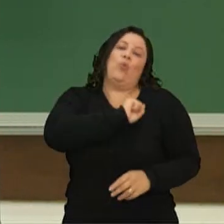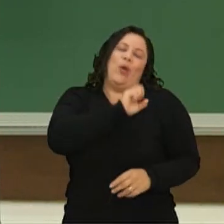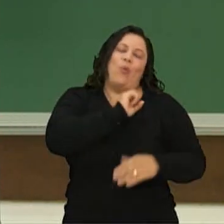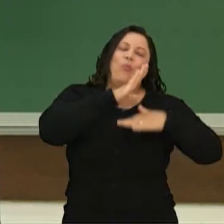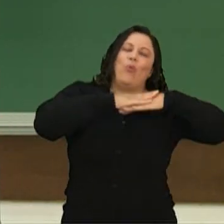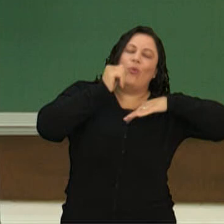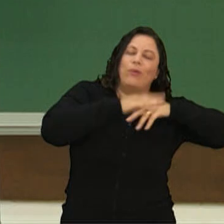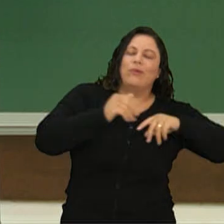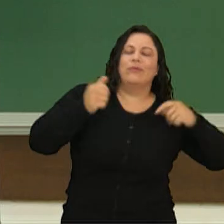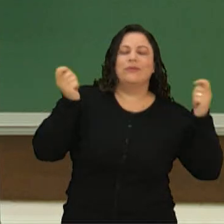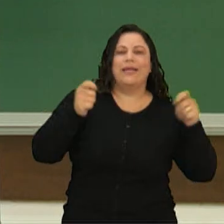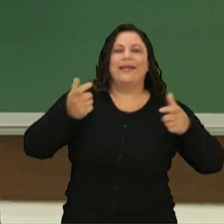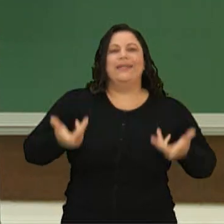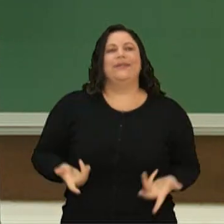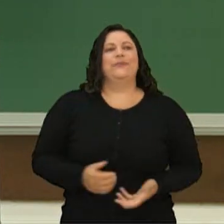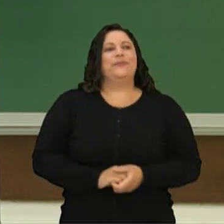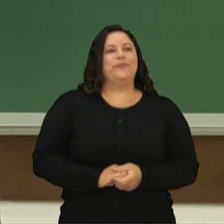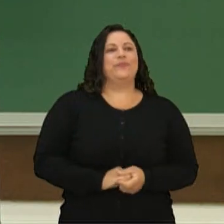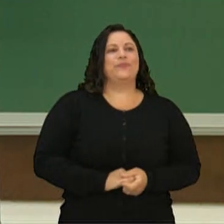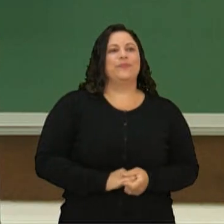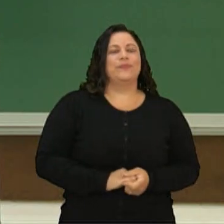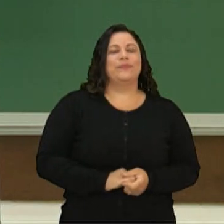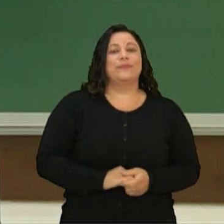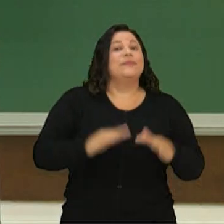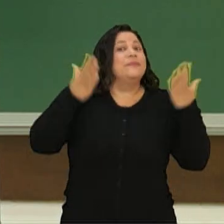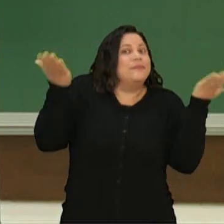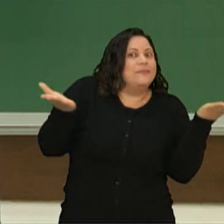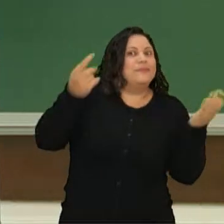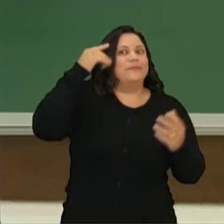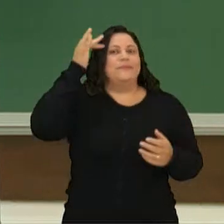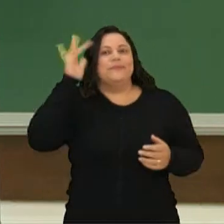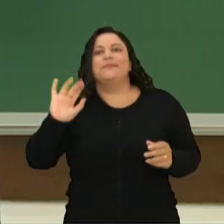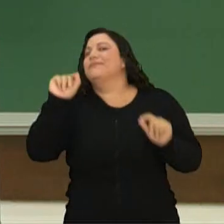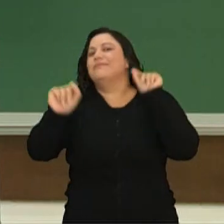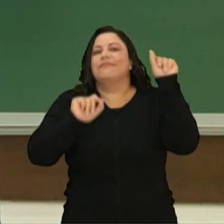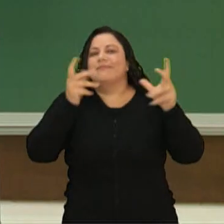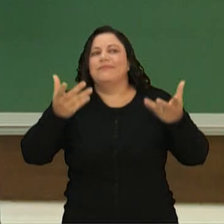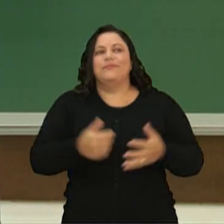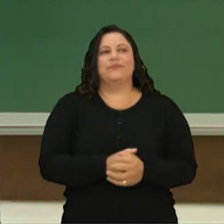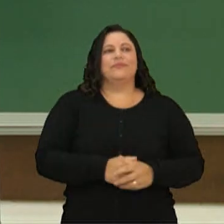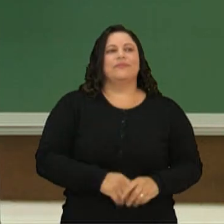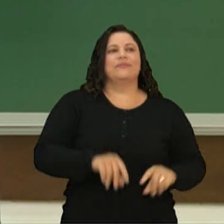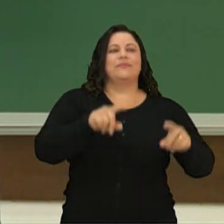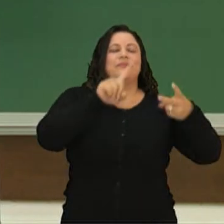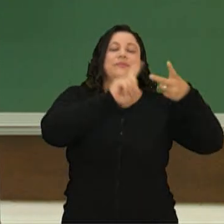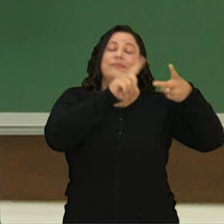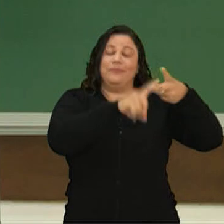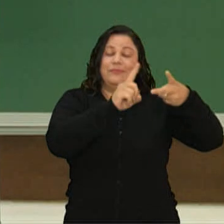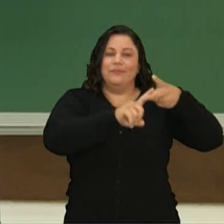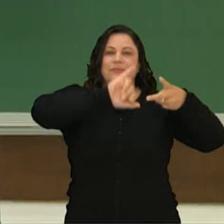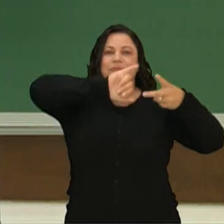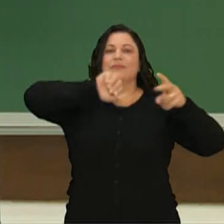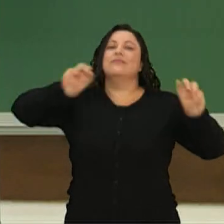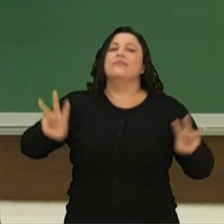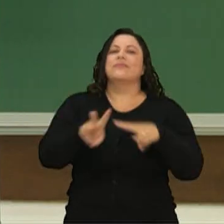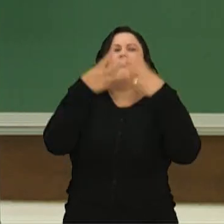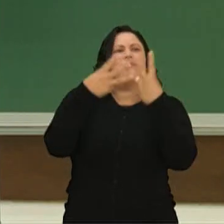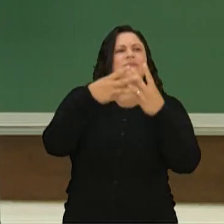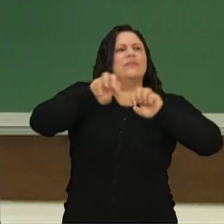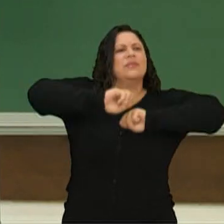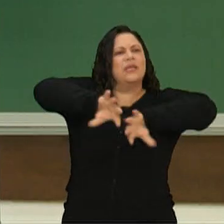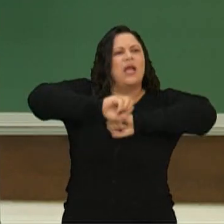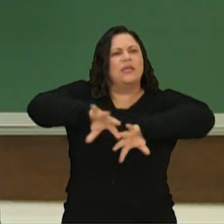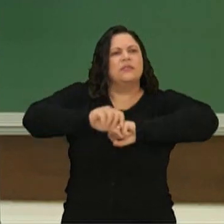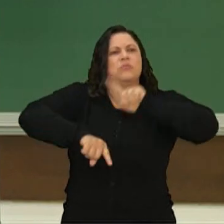Vamos na segunda. O judaísmo afirma que o material é bom e é parte inata. A palavra inata representa que